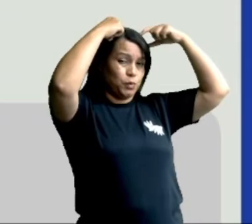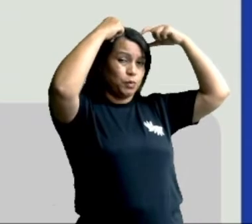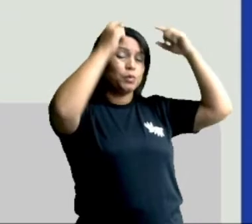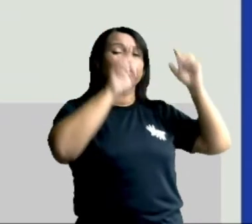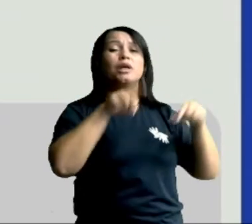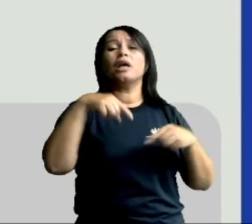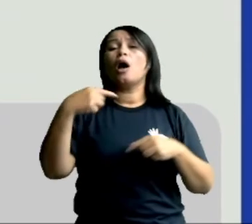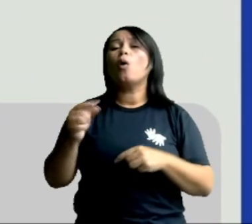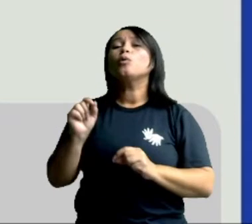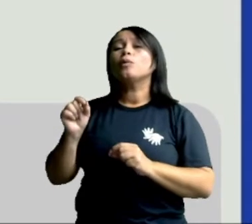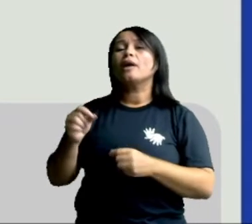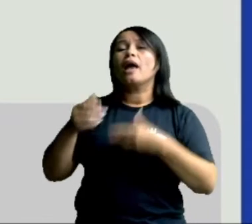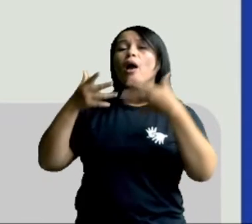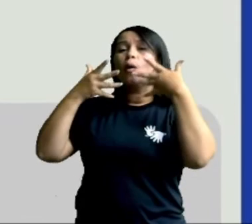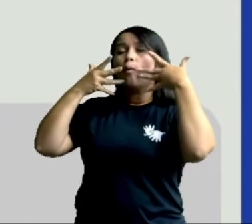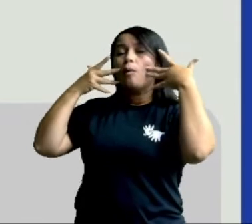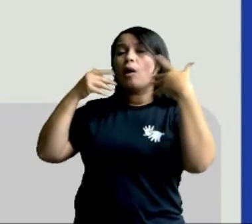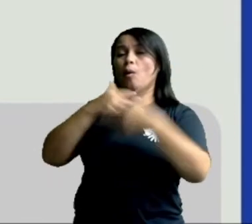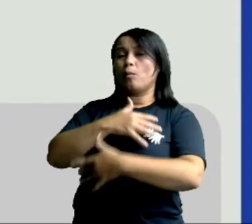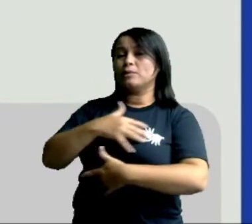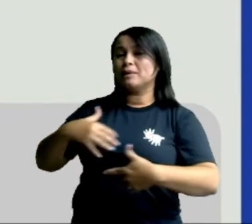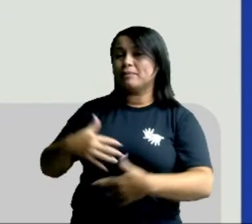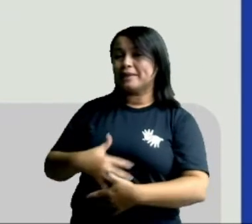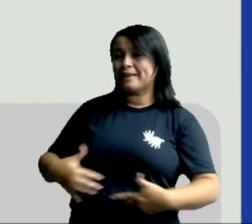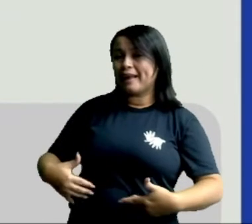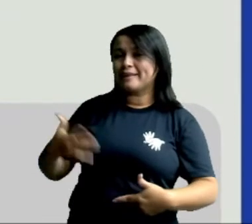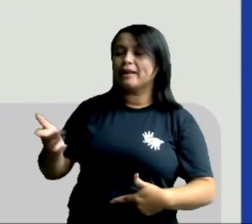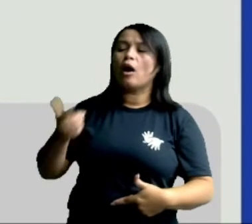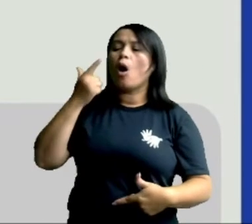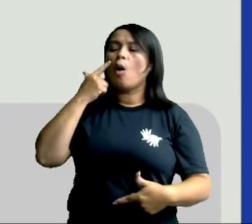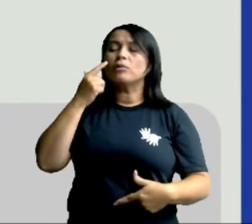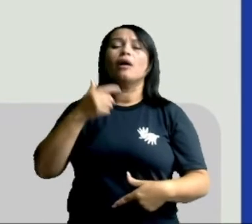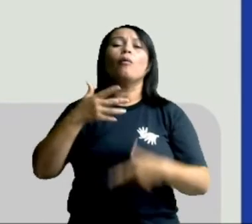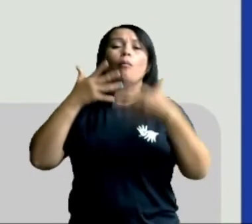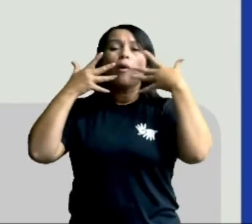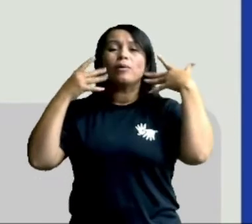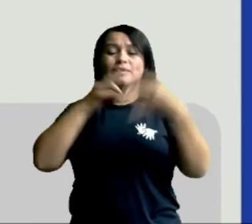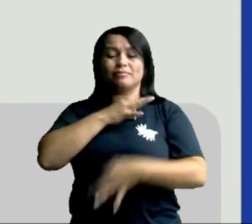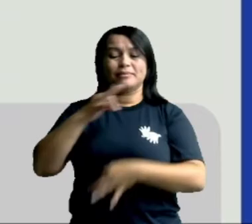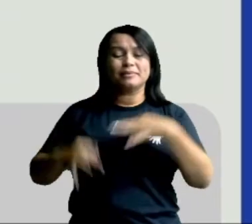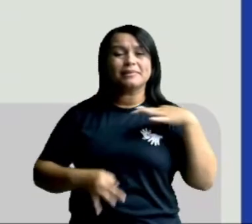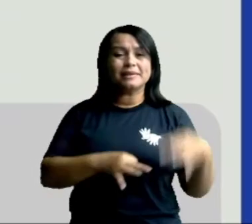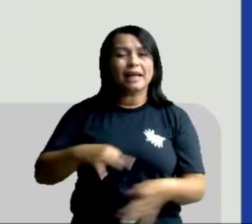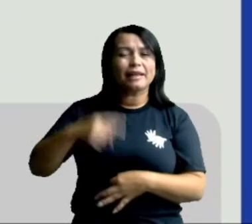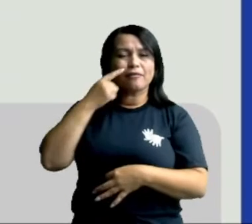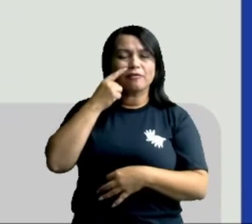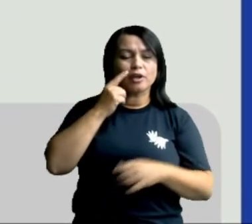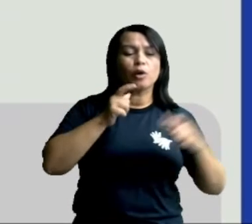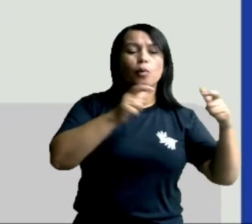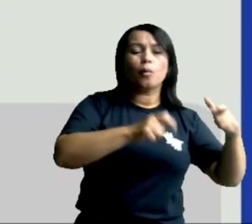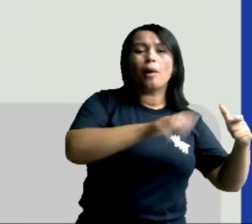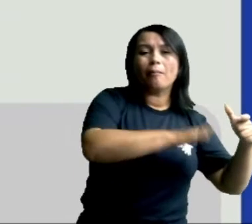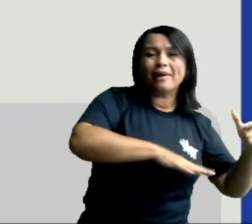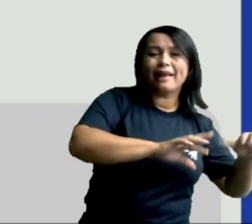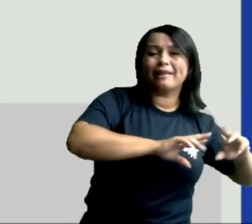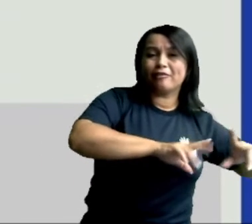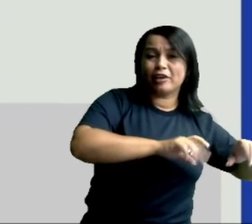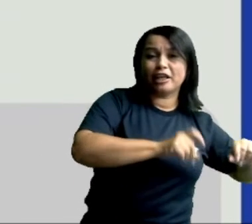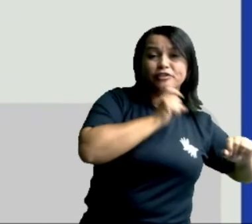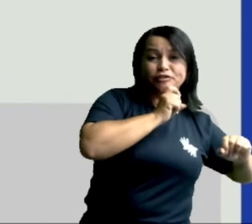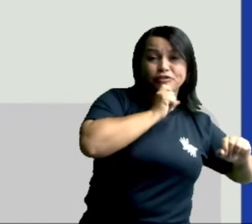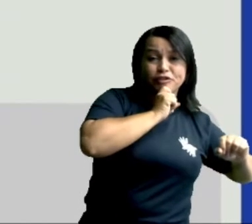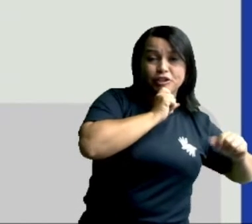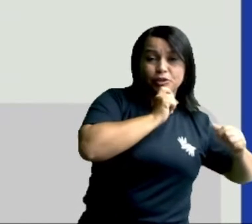que esses animais eles vivem em ambientes completamente diferentes. Um vive numa região